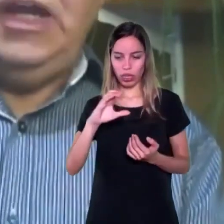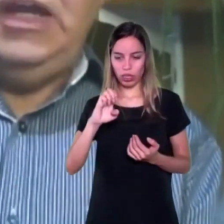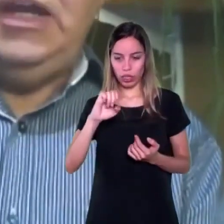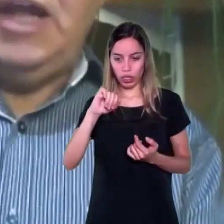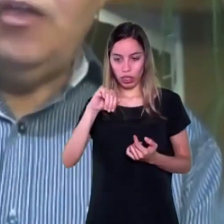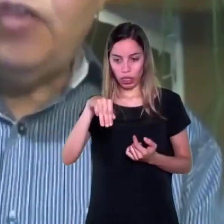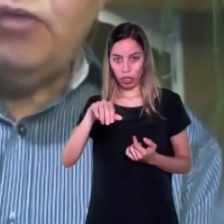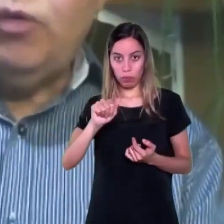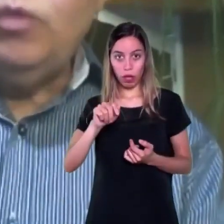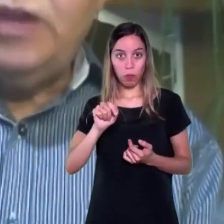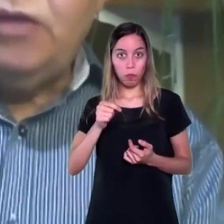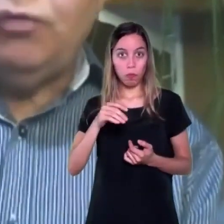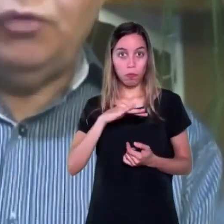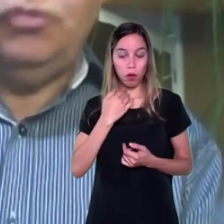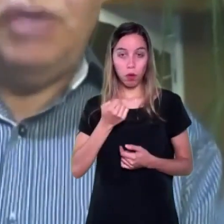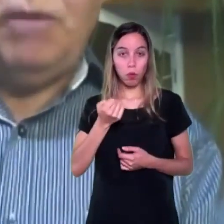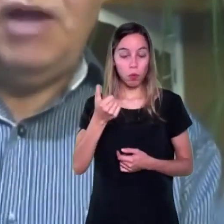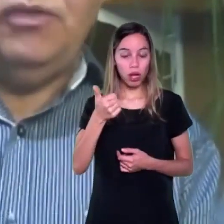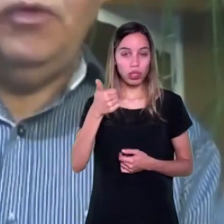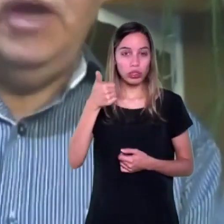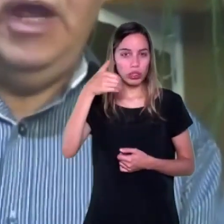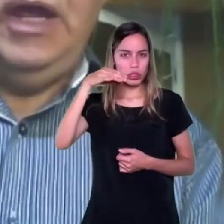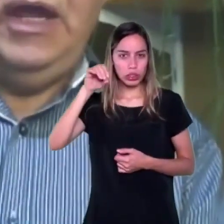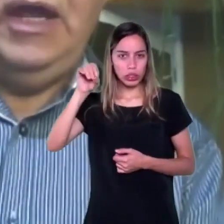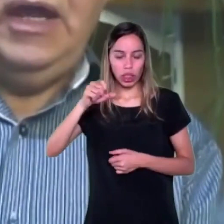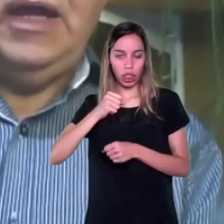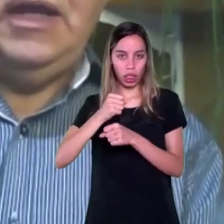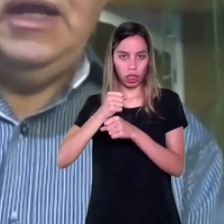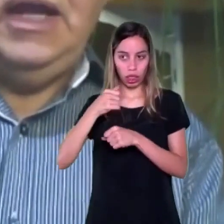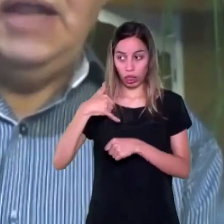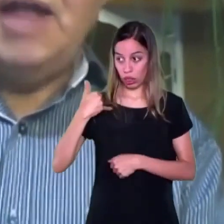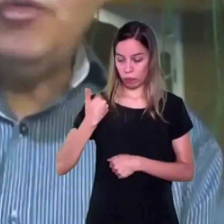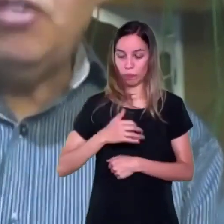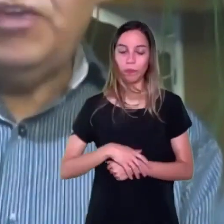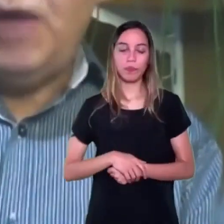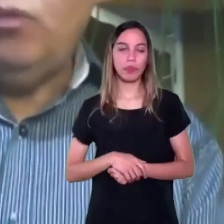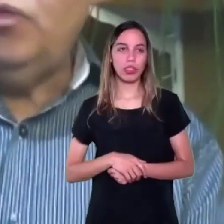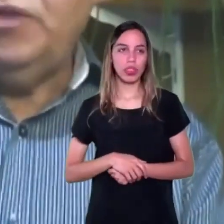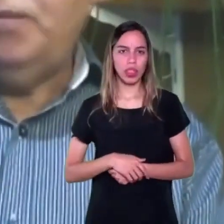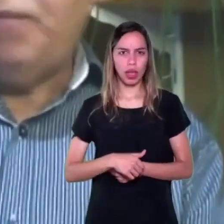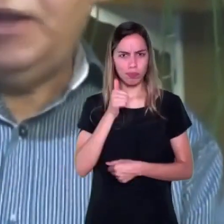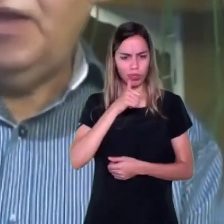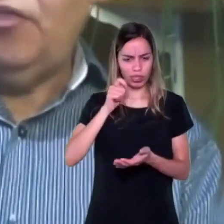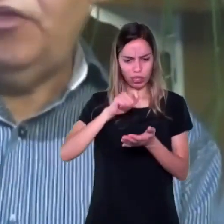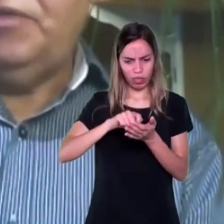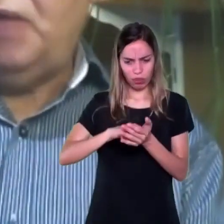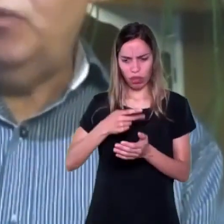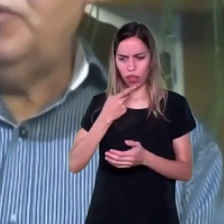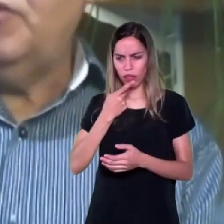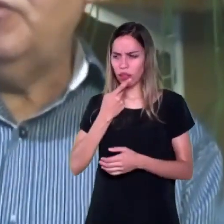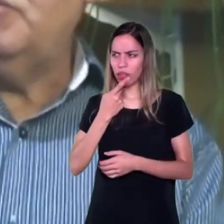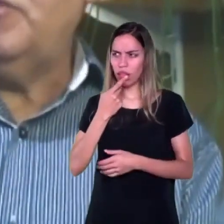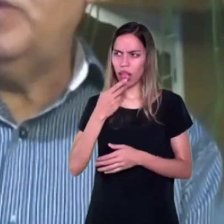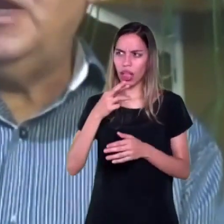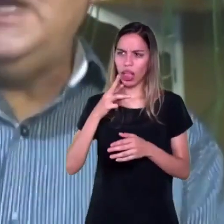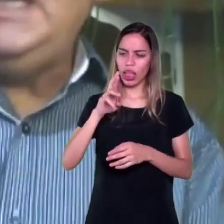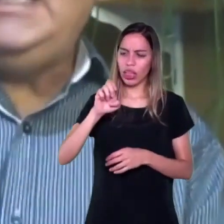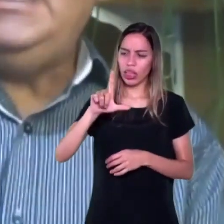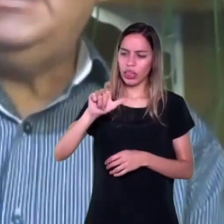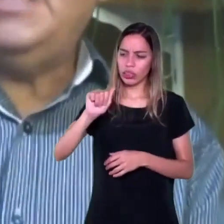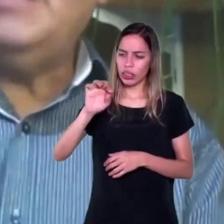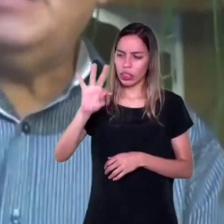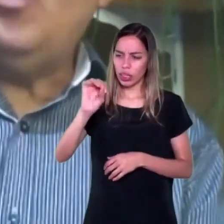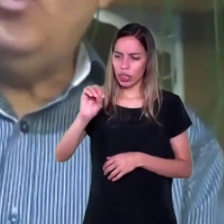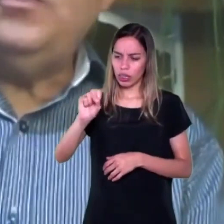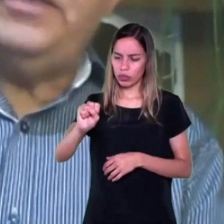anos, e ela escreveu um livro chamado Relatos de Itaúna, parece, Itaúna, não sei o quê,